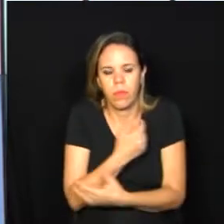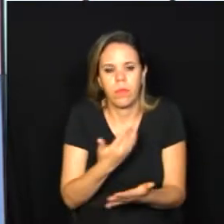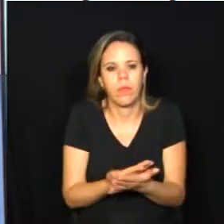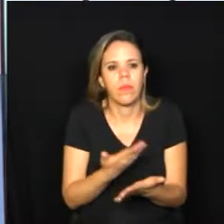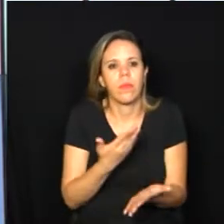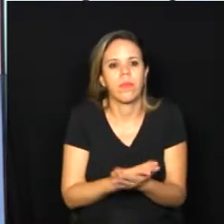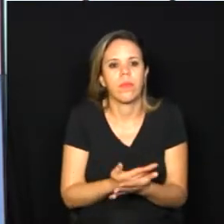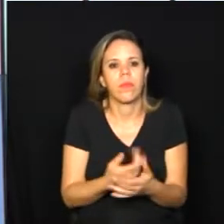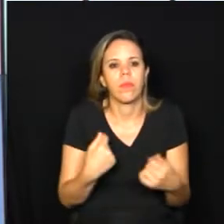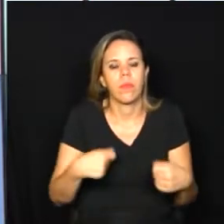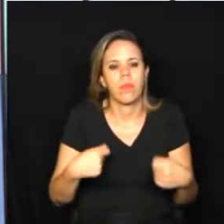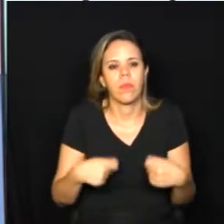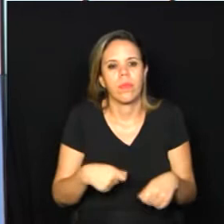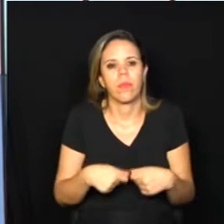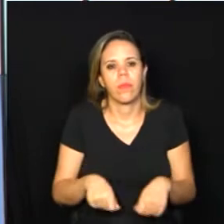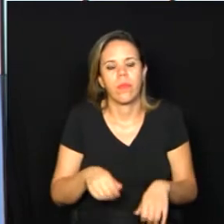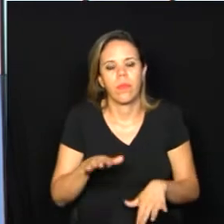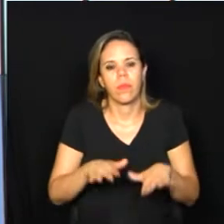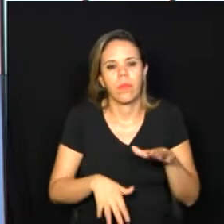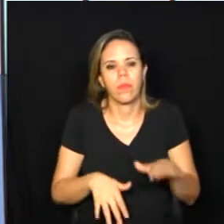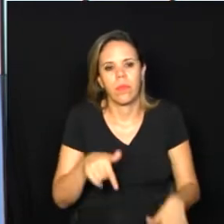aulas deve ser de pelo menos